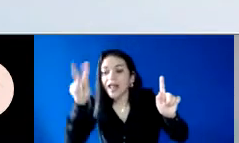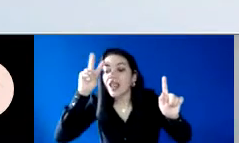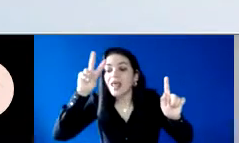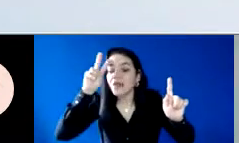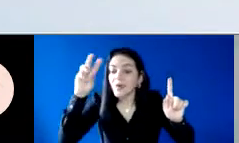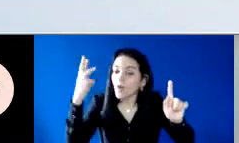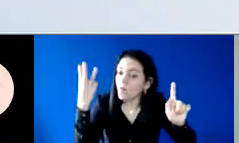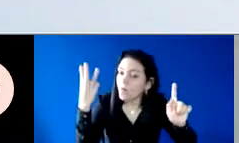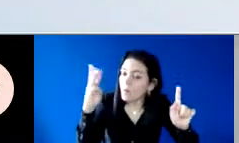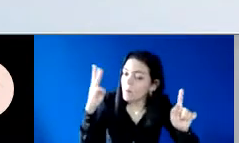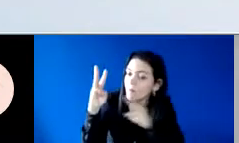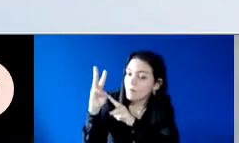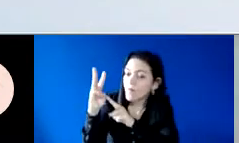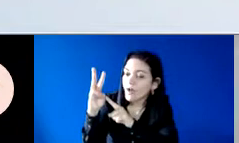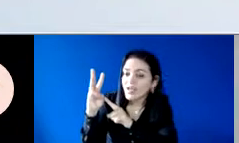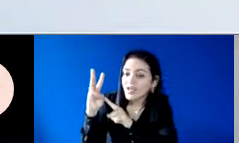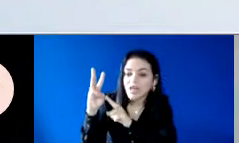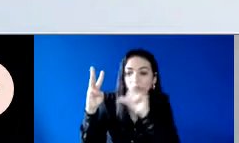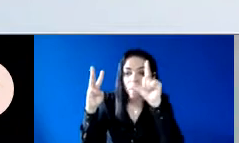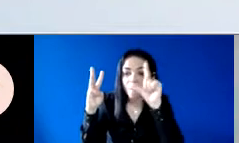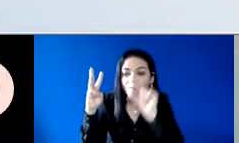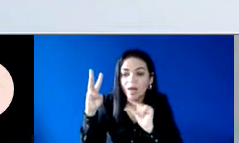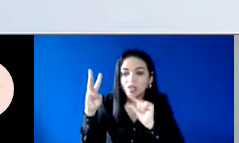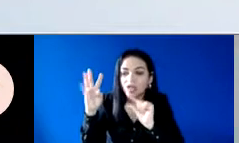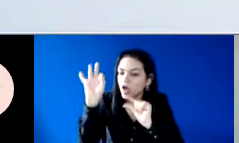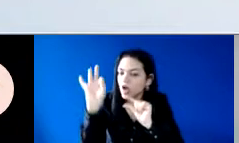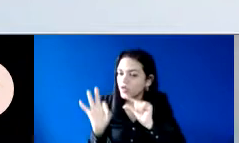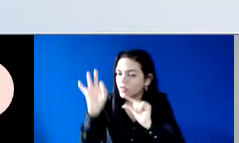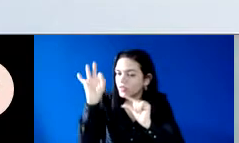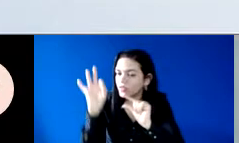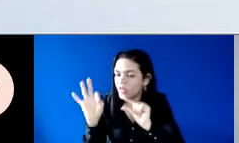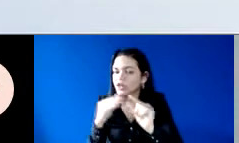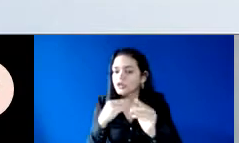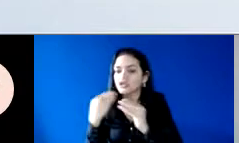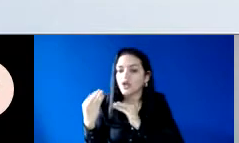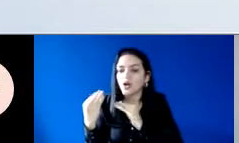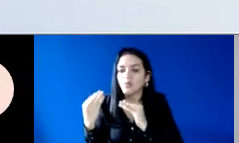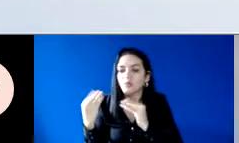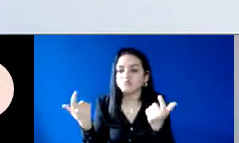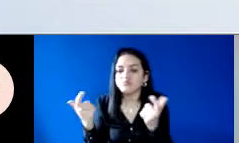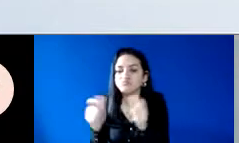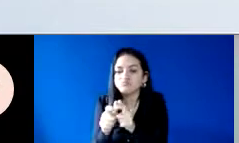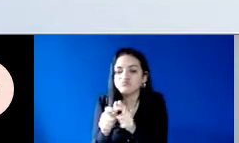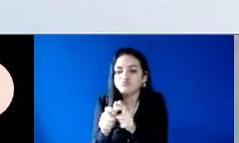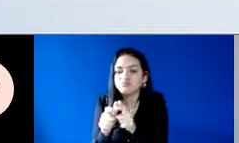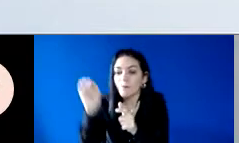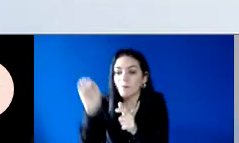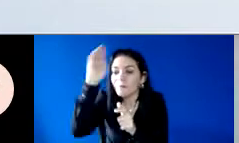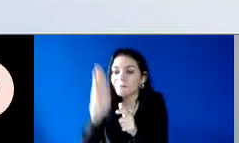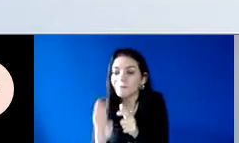a menor taxa de mortalidade proporcional do país. Então, isso não